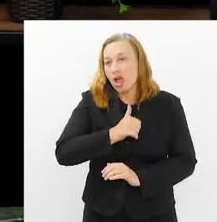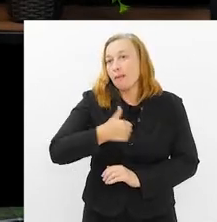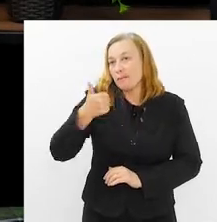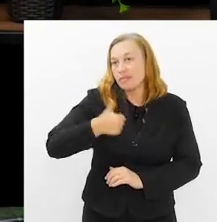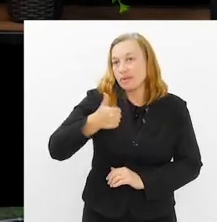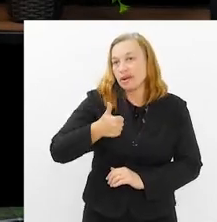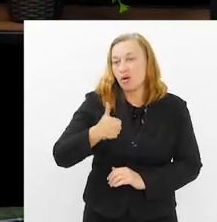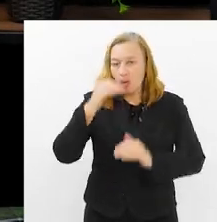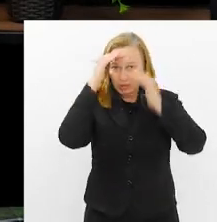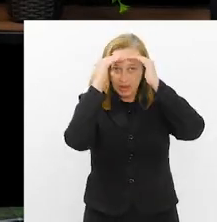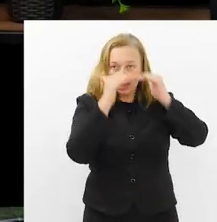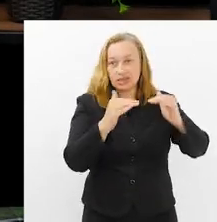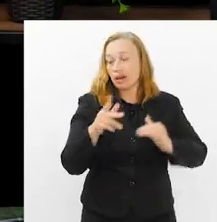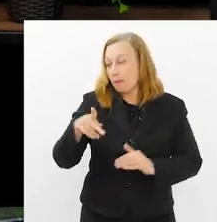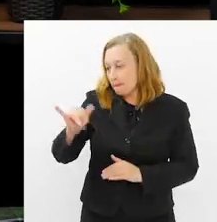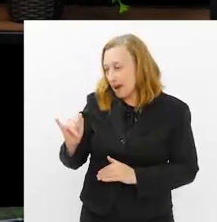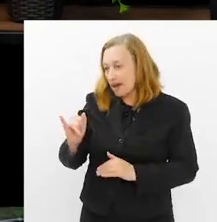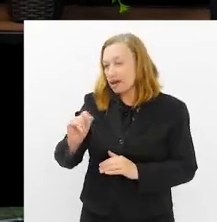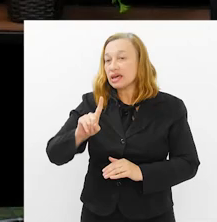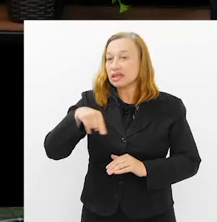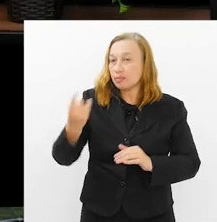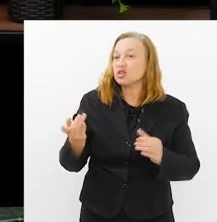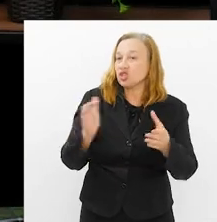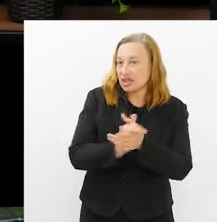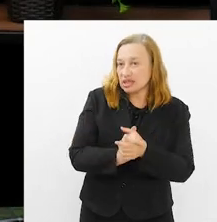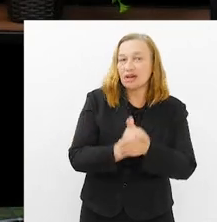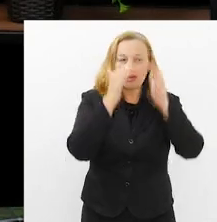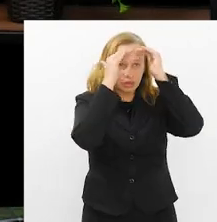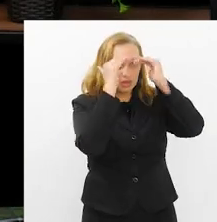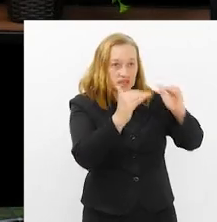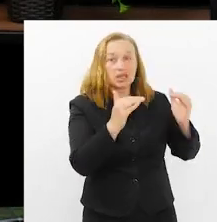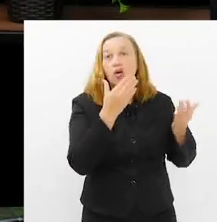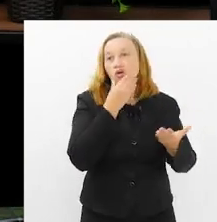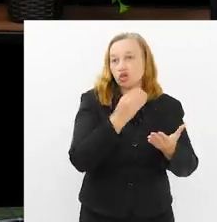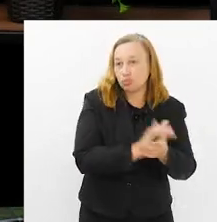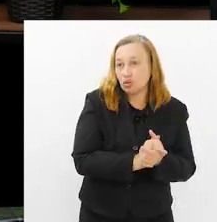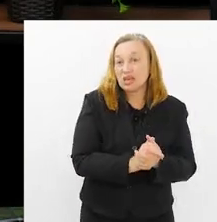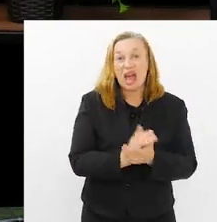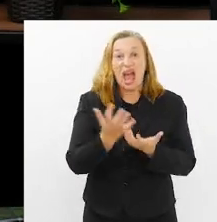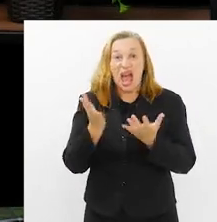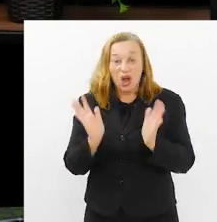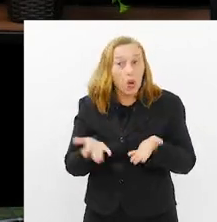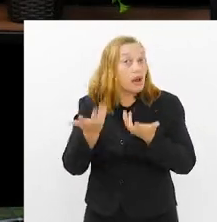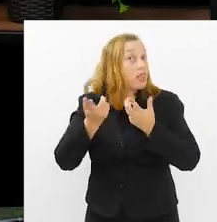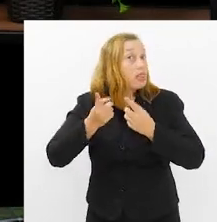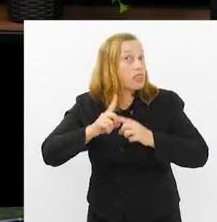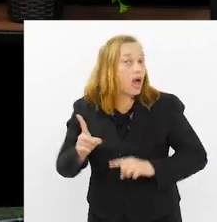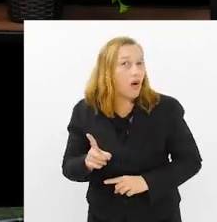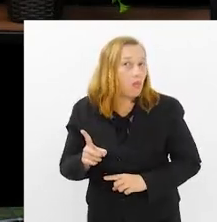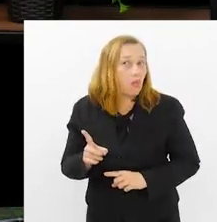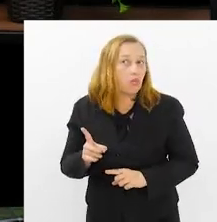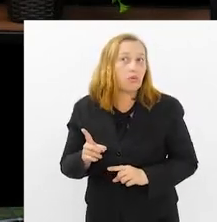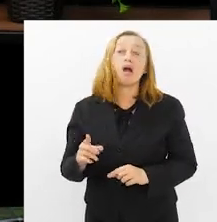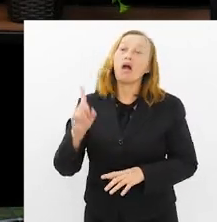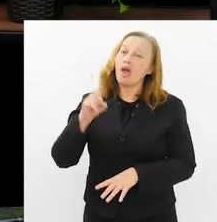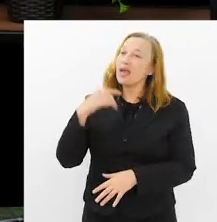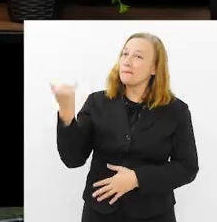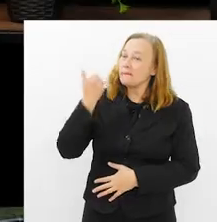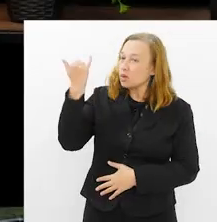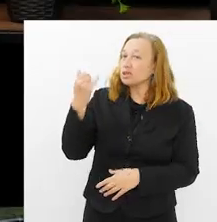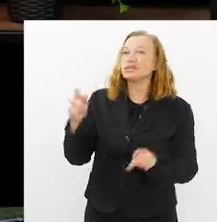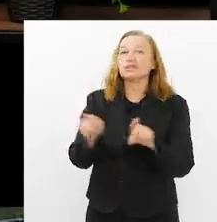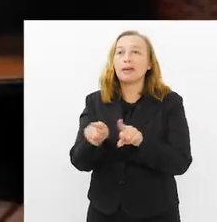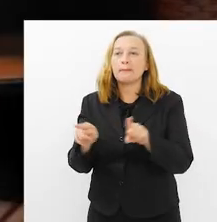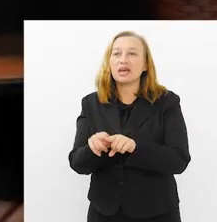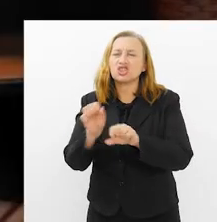né? Primeiro obedeciam ao pai, depois eram dadas em casamento, obedeciam ao marido. Agora não.